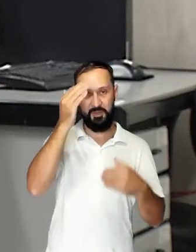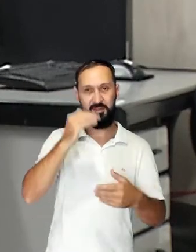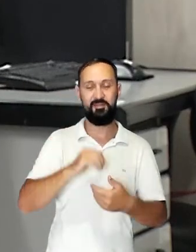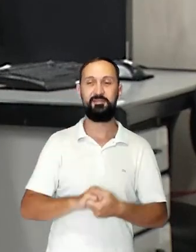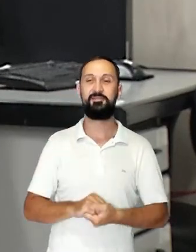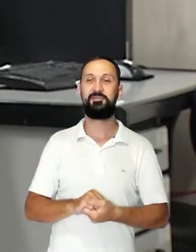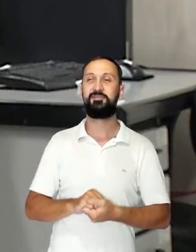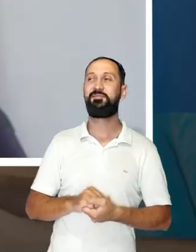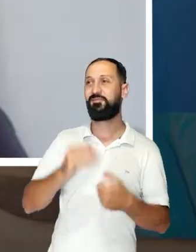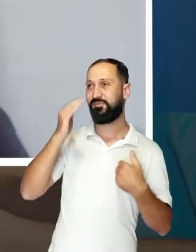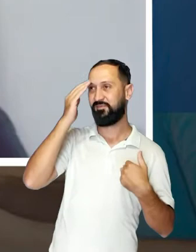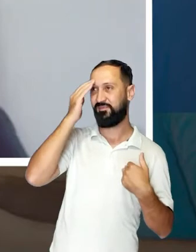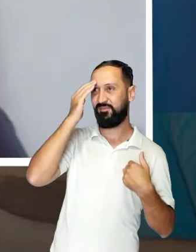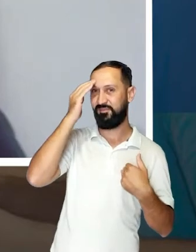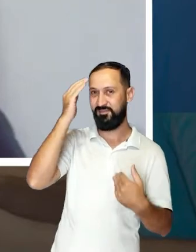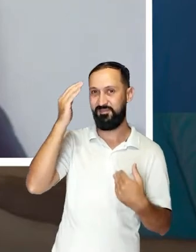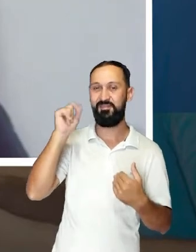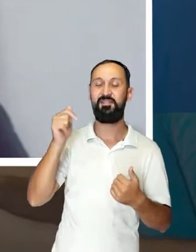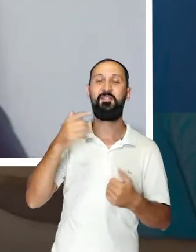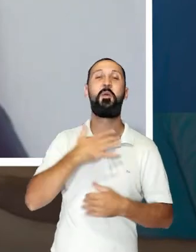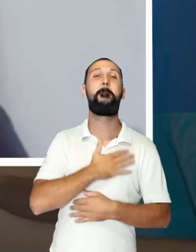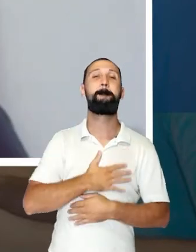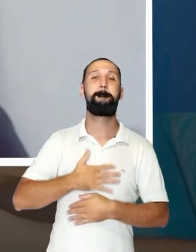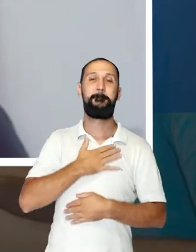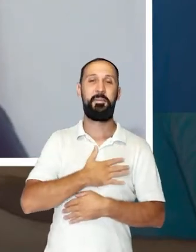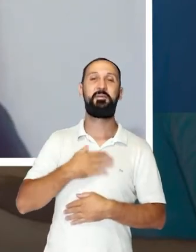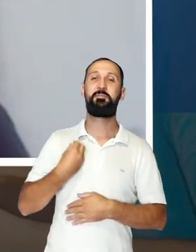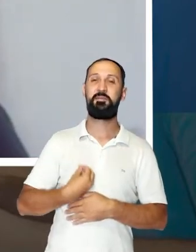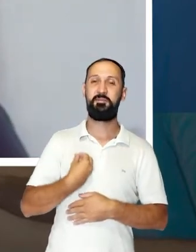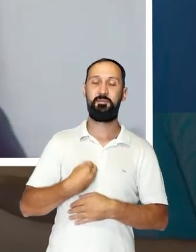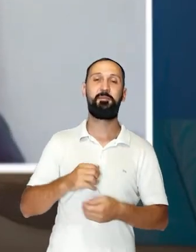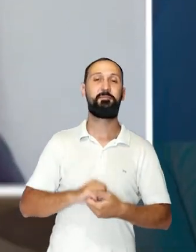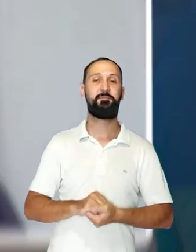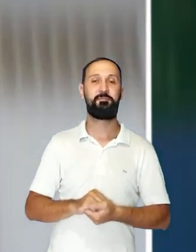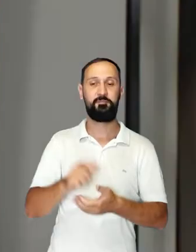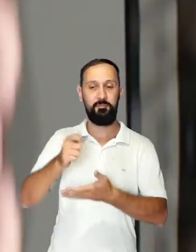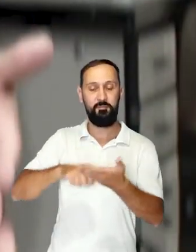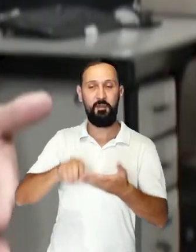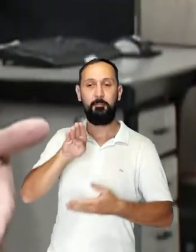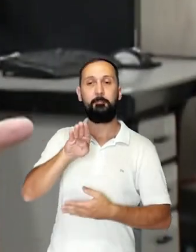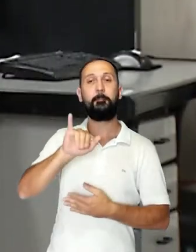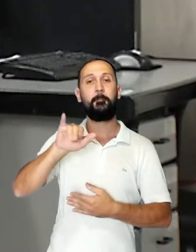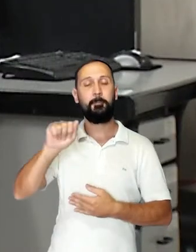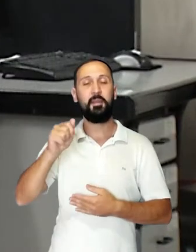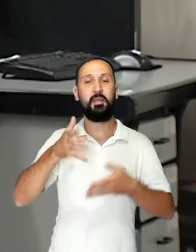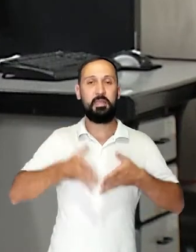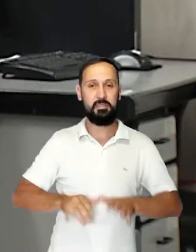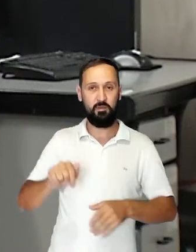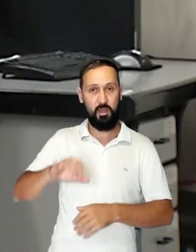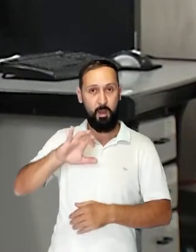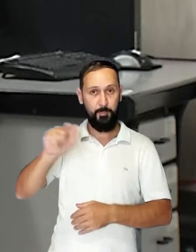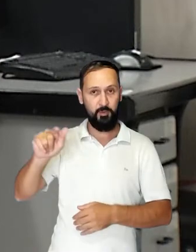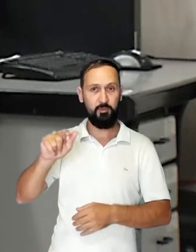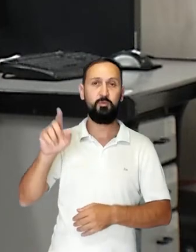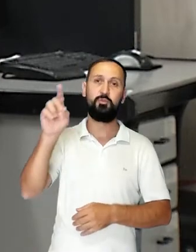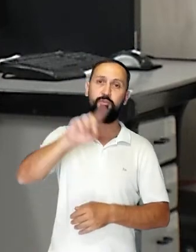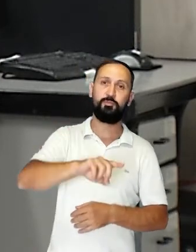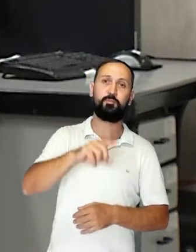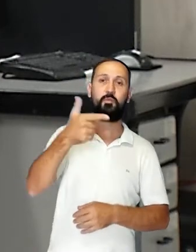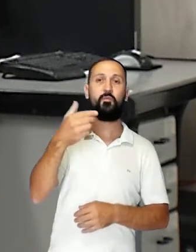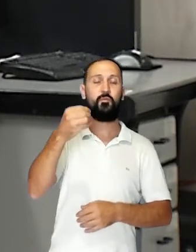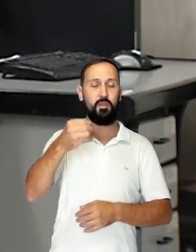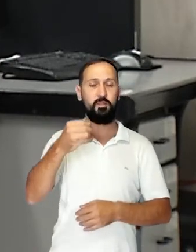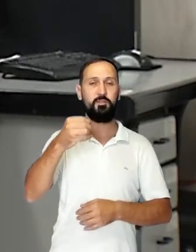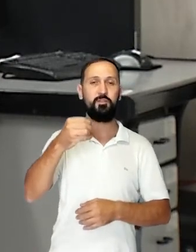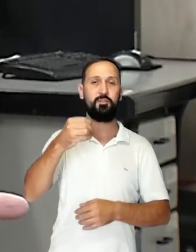vez, muito obrigado. Mais uma vez, obrigado e foi um prazer participar da entrevista. A escritora Bia de Felice nasceu em Campo Grande